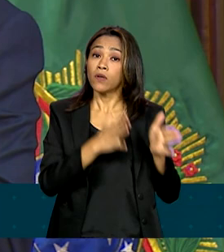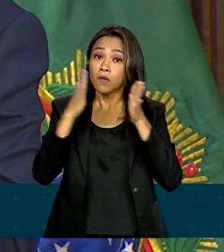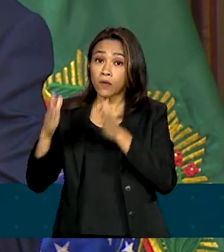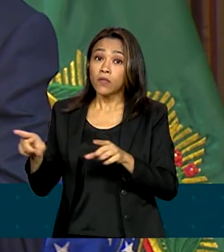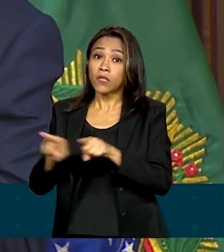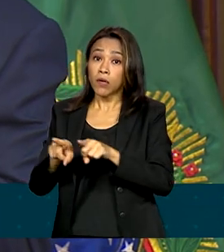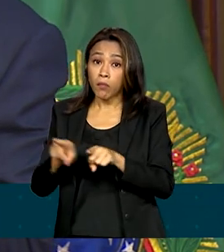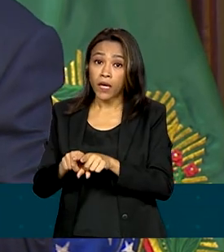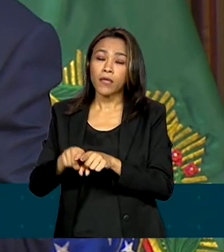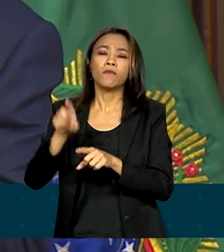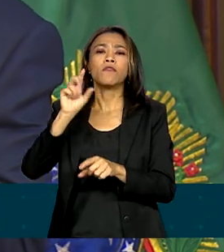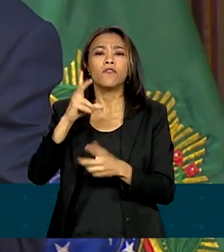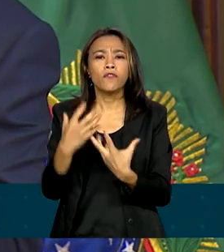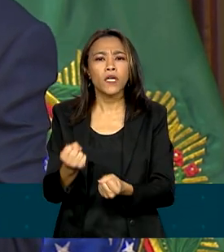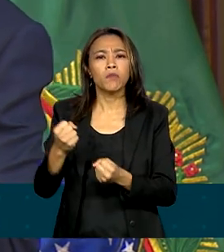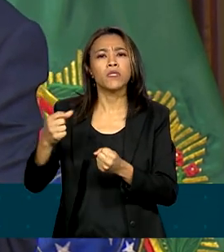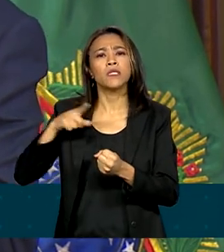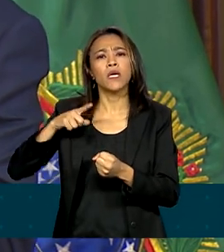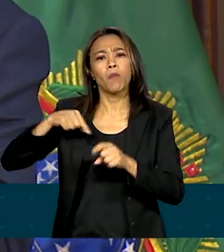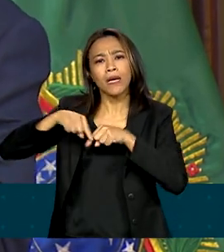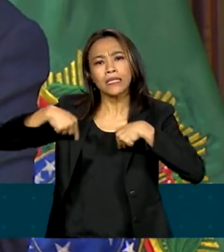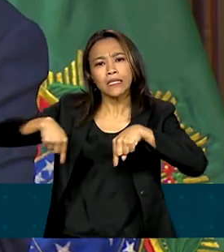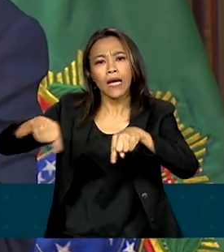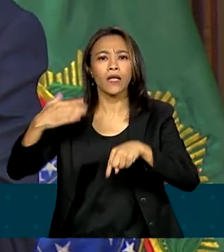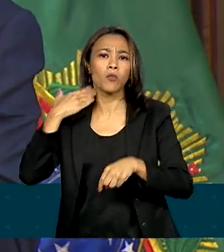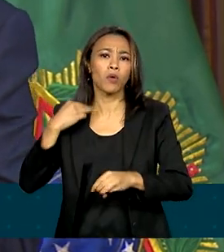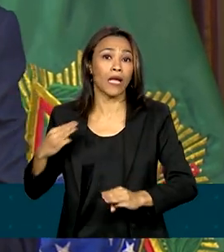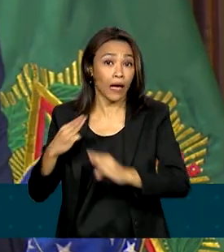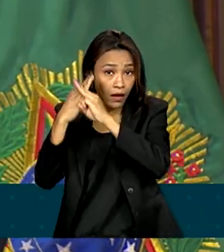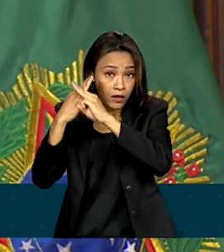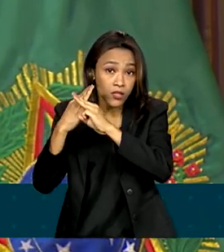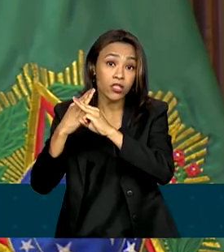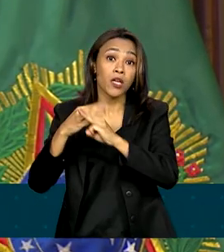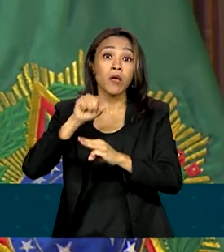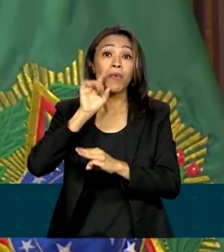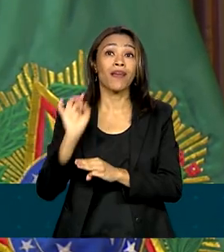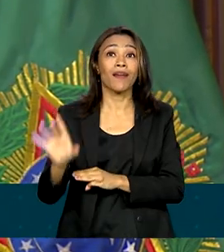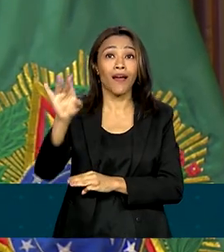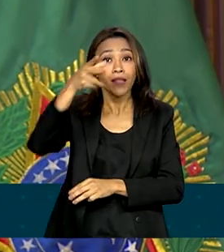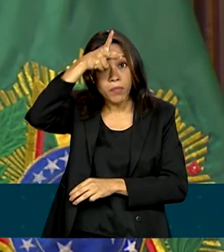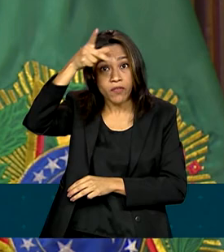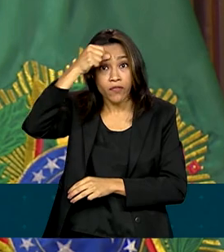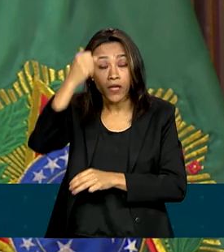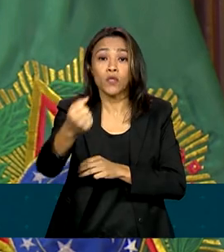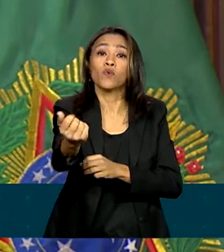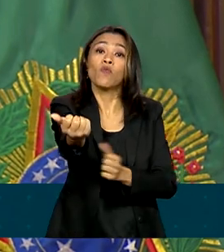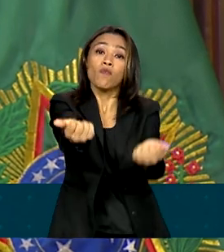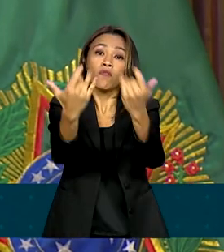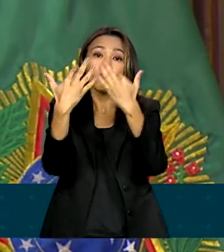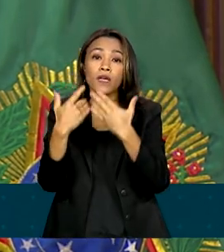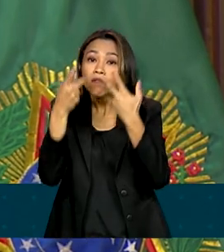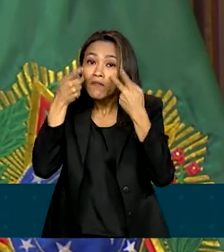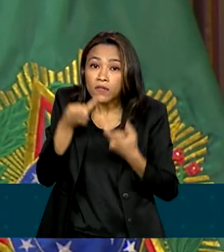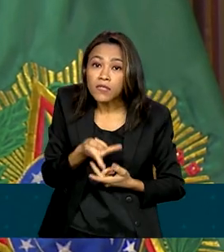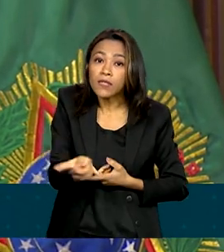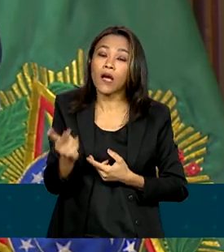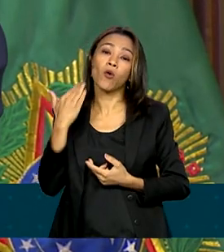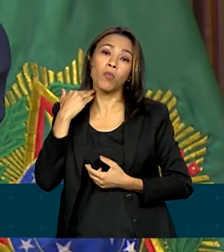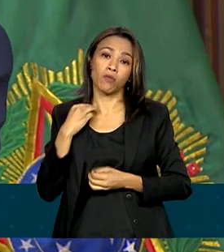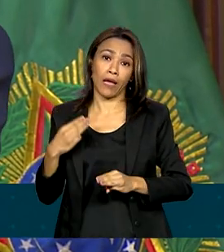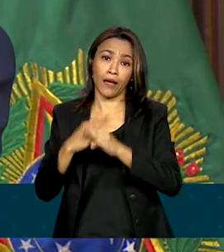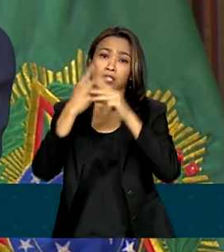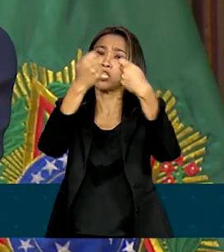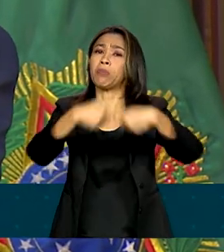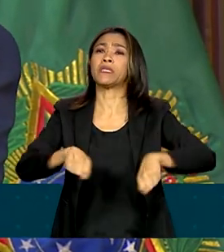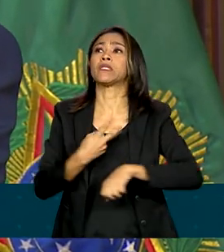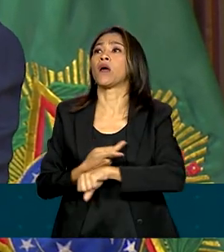Econômica Federal uma sala para que os prefeitos do interior visitem a Caixa Econômica e discutam sem precisar ficar correndo